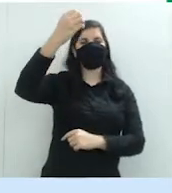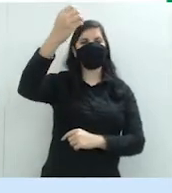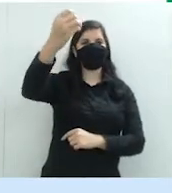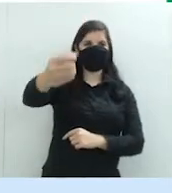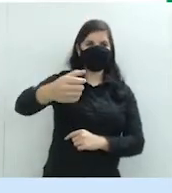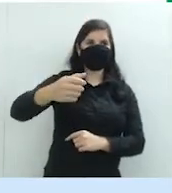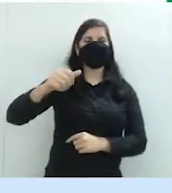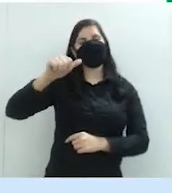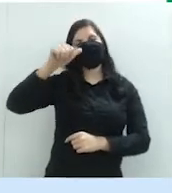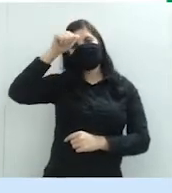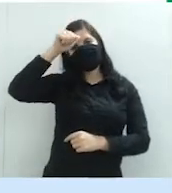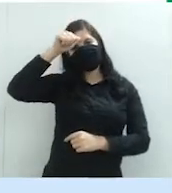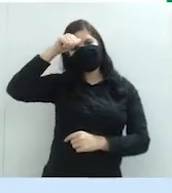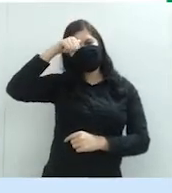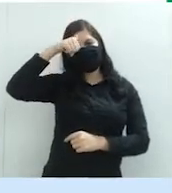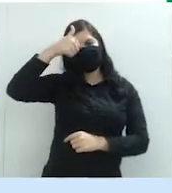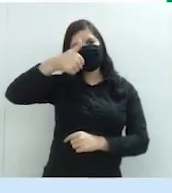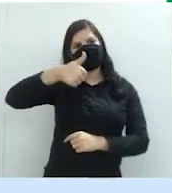a Índia.